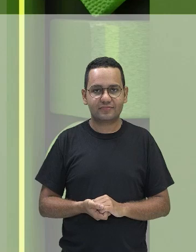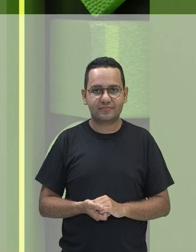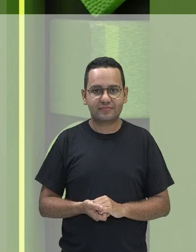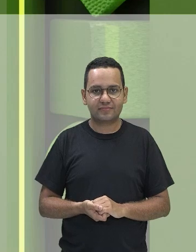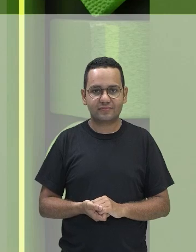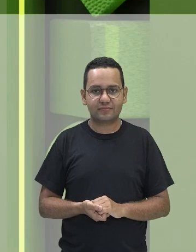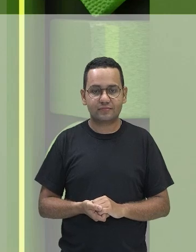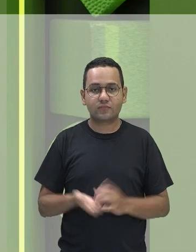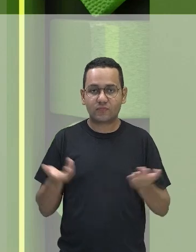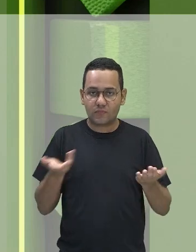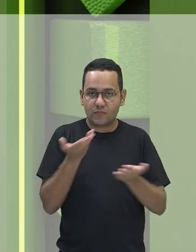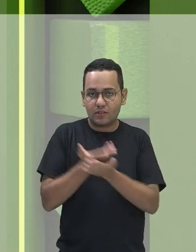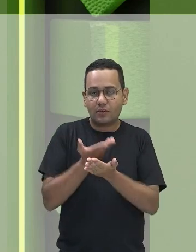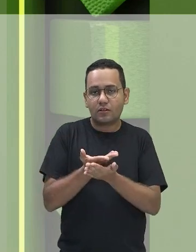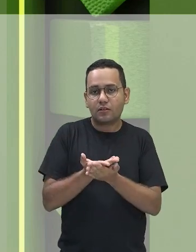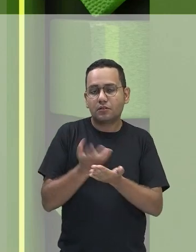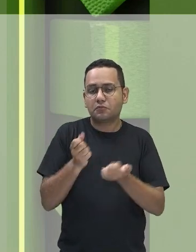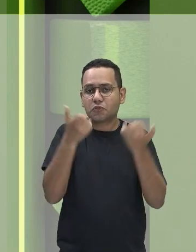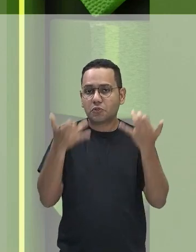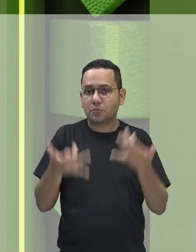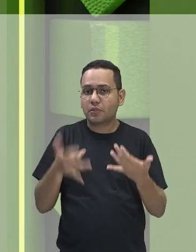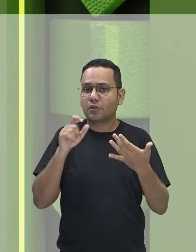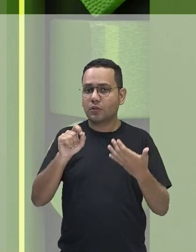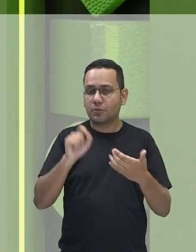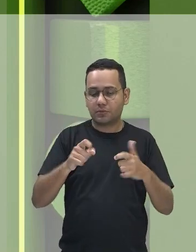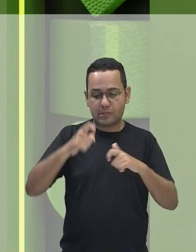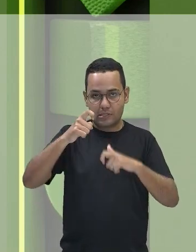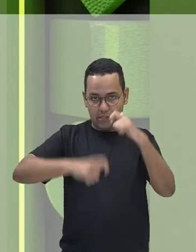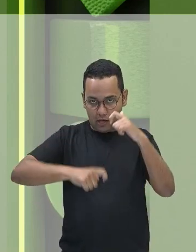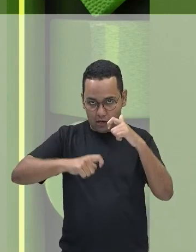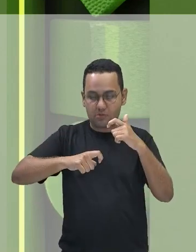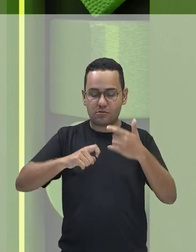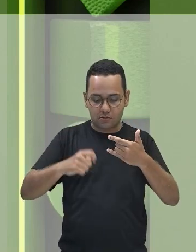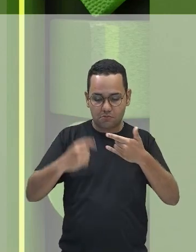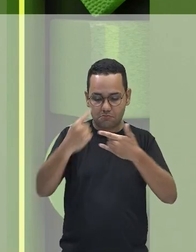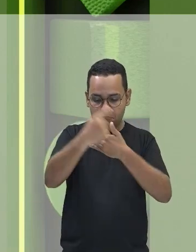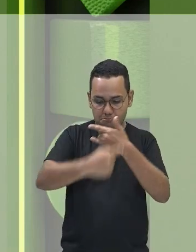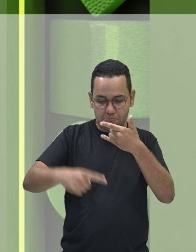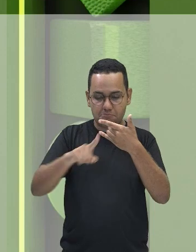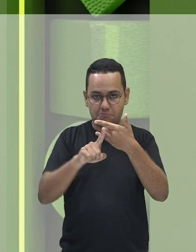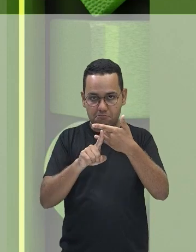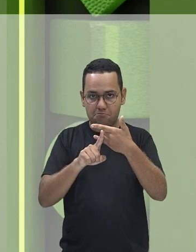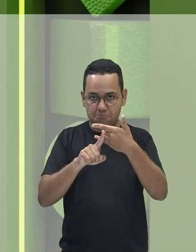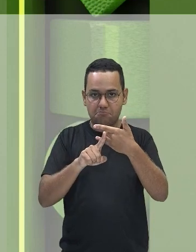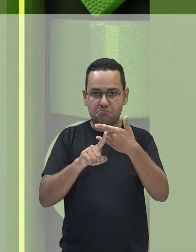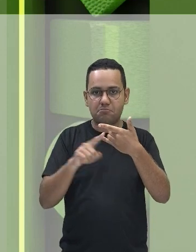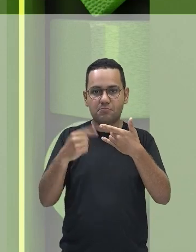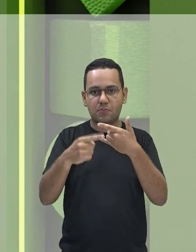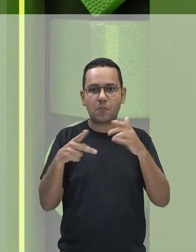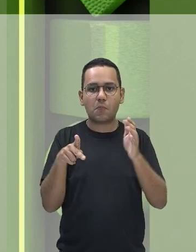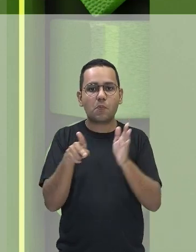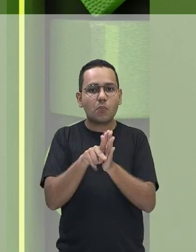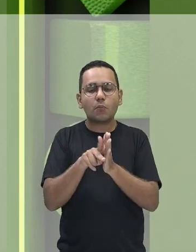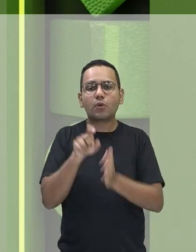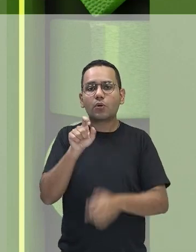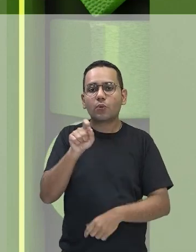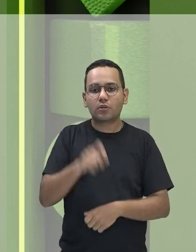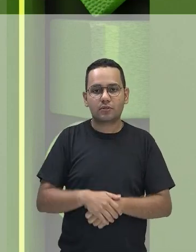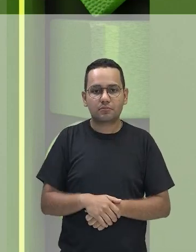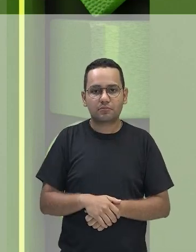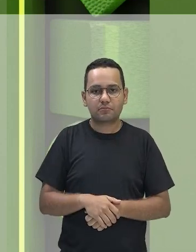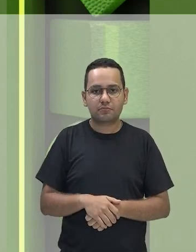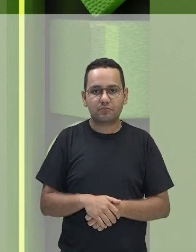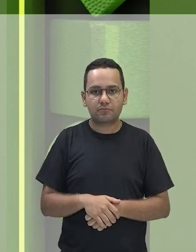Então, nessa aula, a gente vai conhecer sobre um sistema extremamente complexo e muito elaborado, né, diretamente ligado com